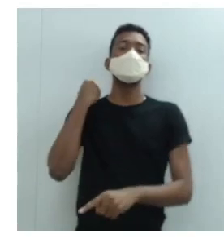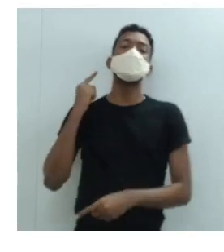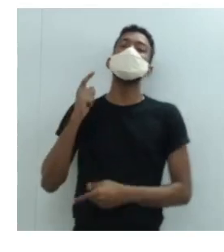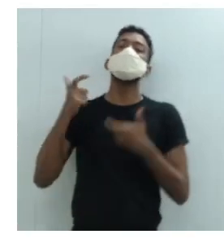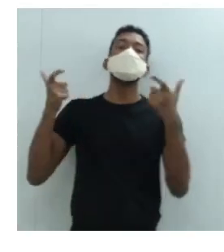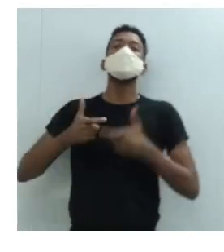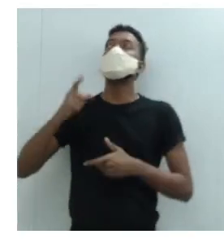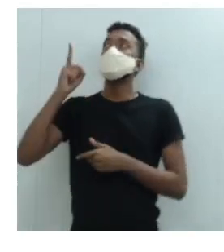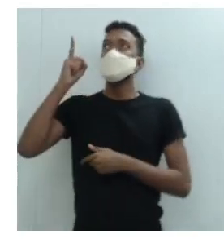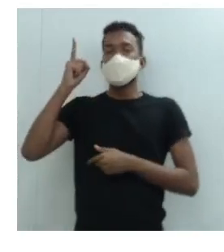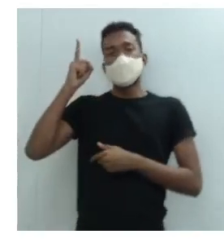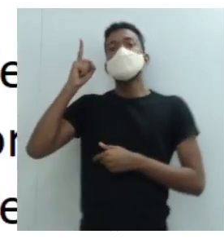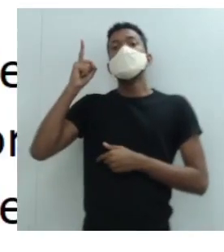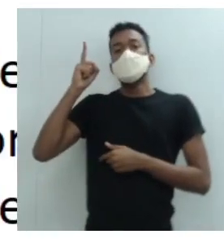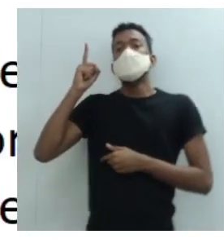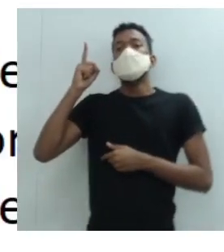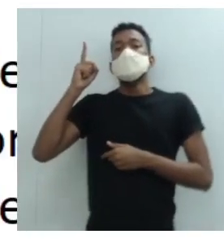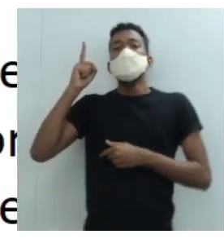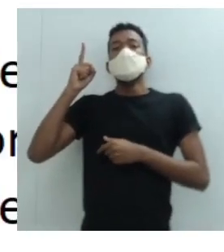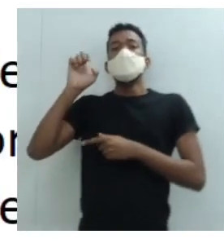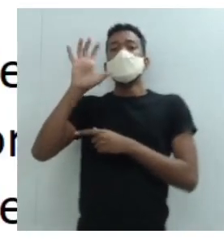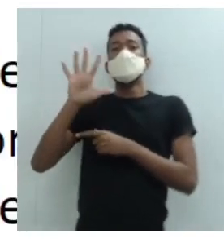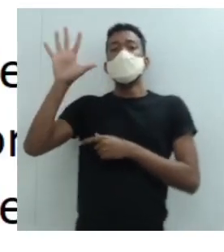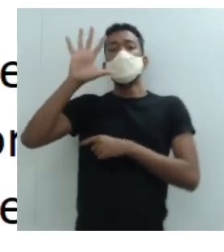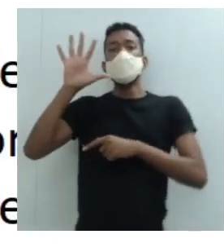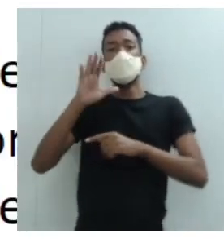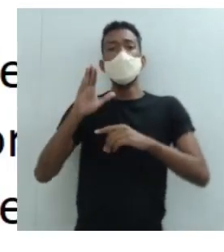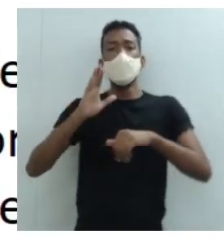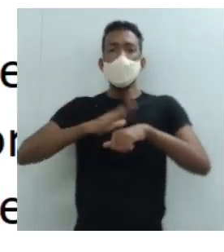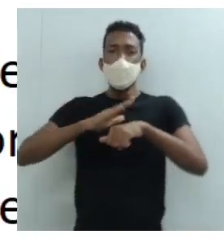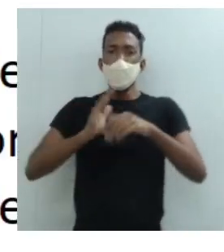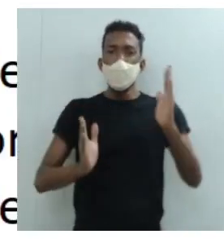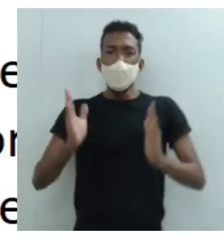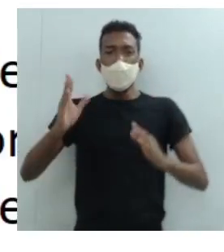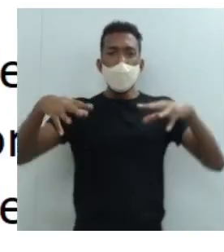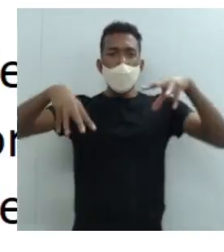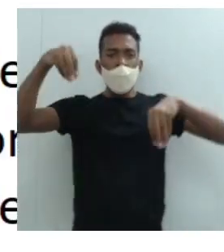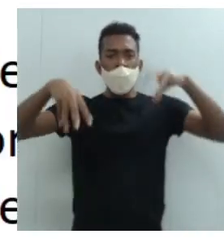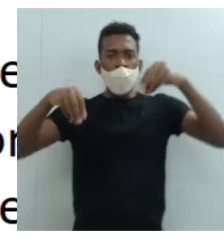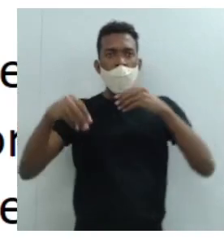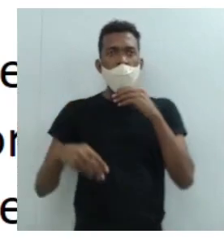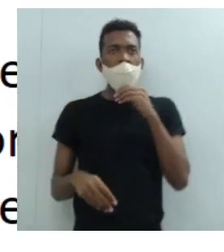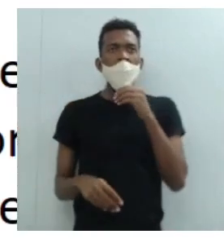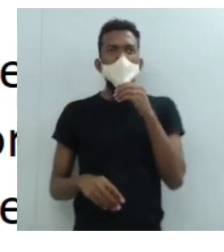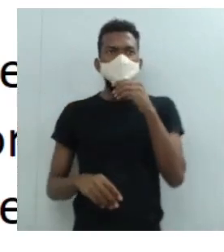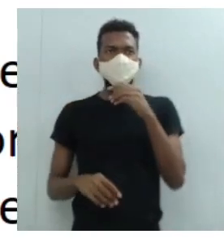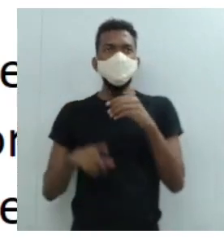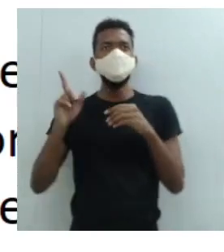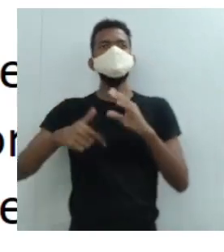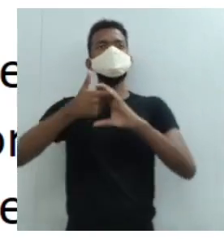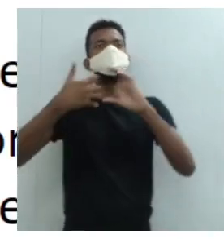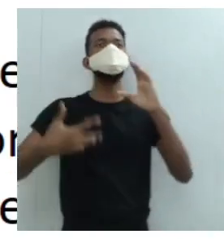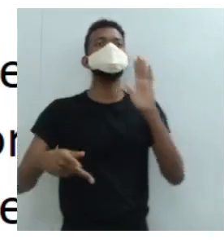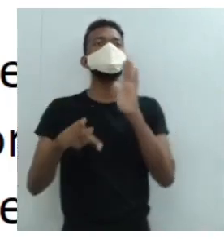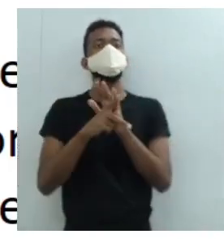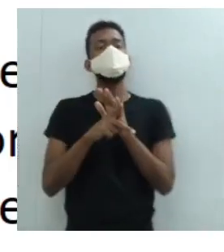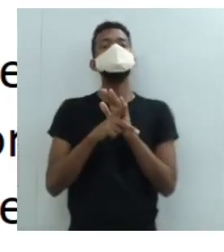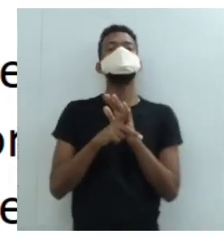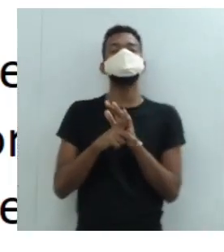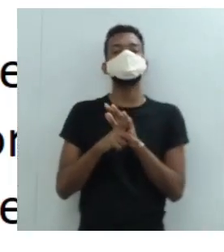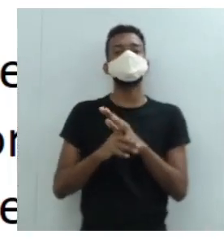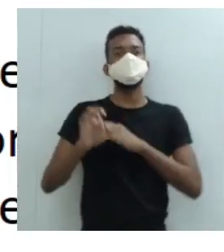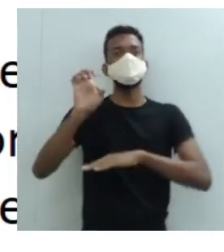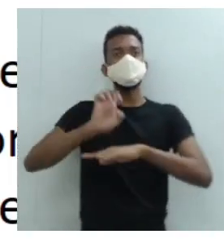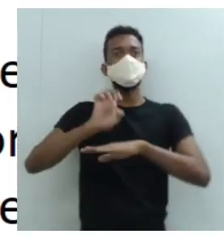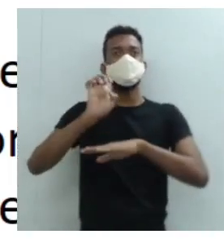Idade Média. Então, vejamos. Então, as características do Estado absolutista foram. Então, você que está em casa agora